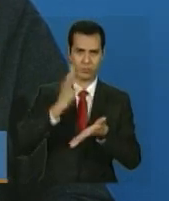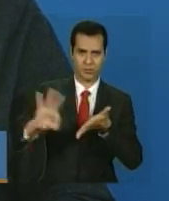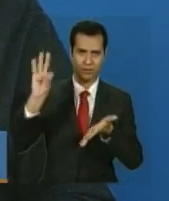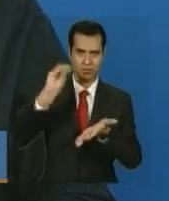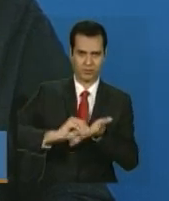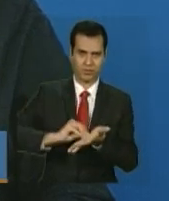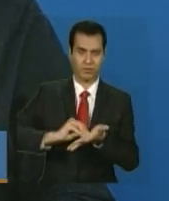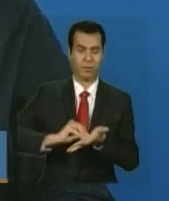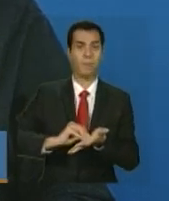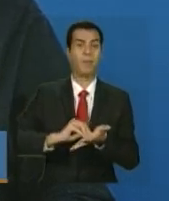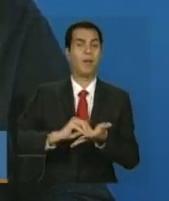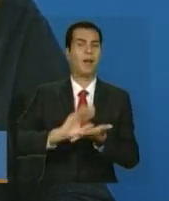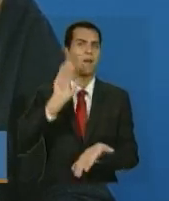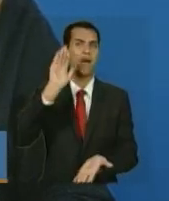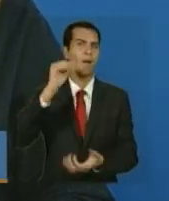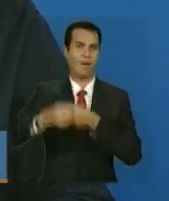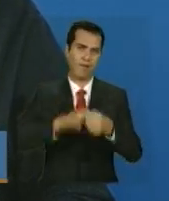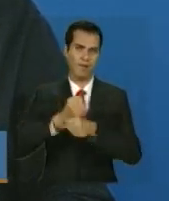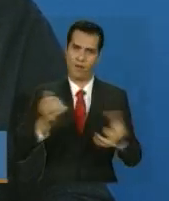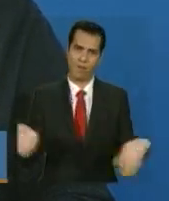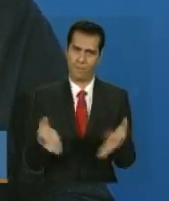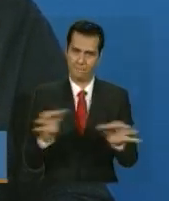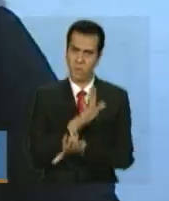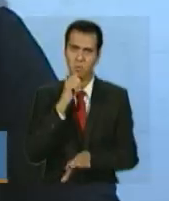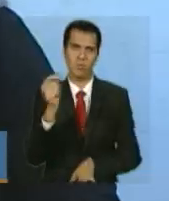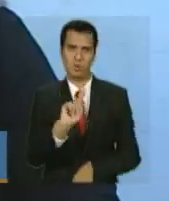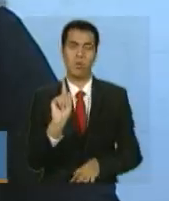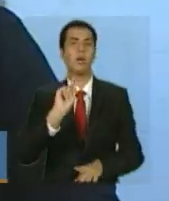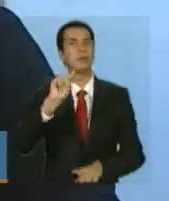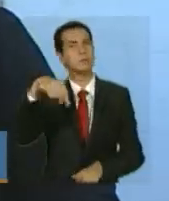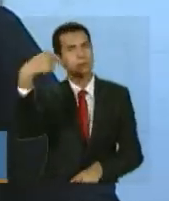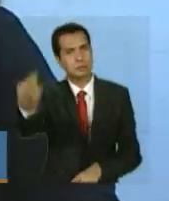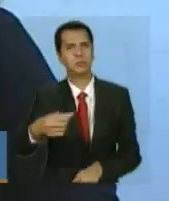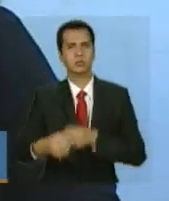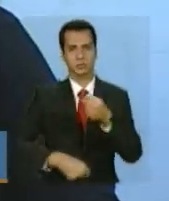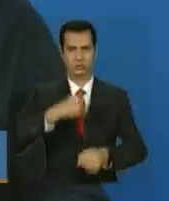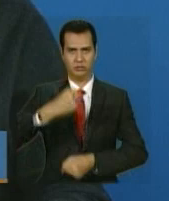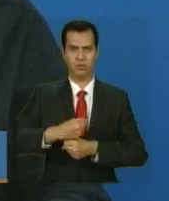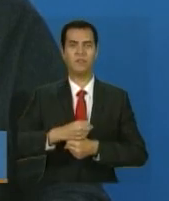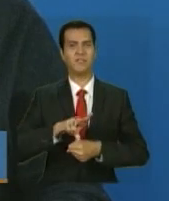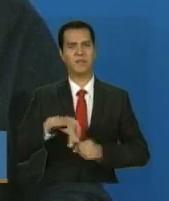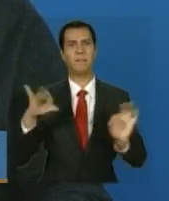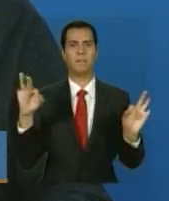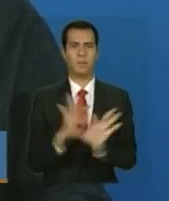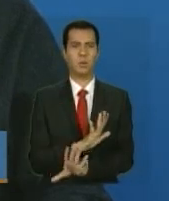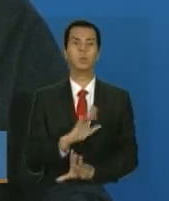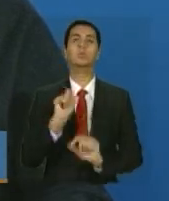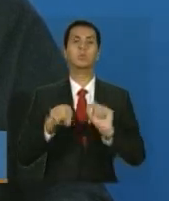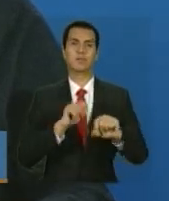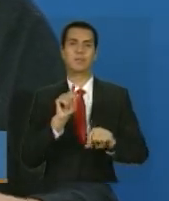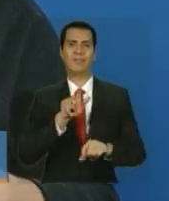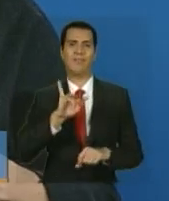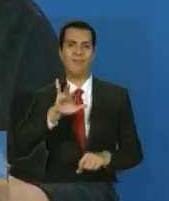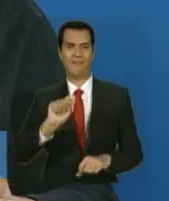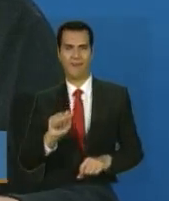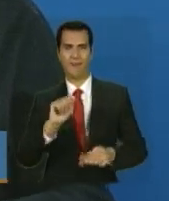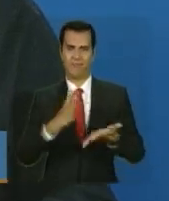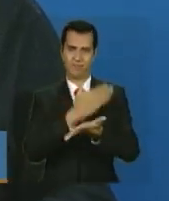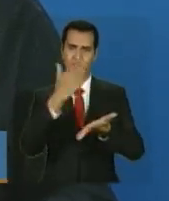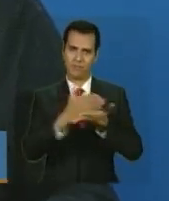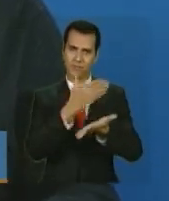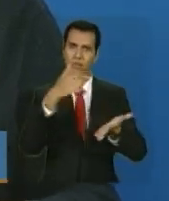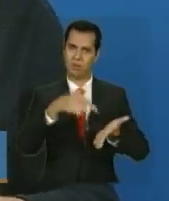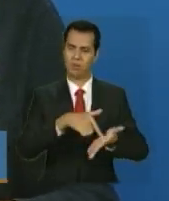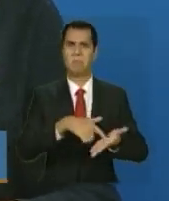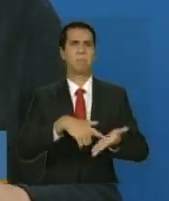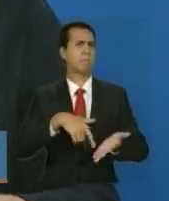vem ele também vai ser divulgado. Mais uma forma de orientação para Mais os uma forma. gestores. E esse guia, sim, ele é bem mais completo, porque